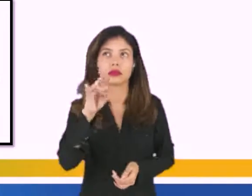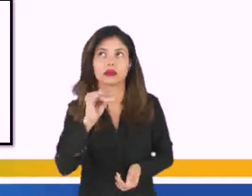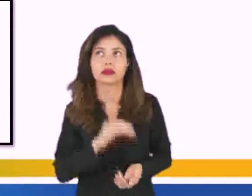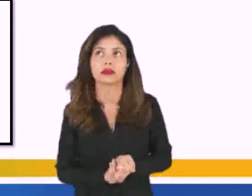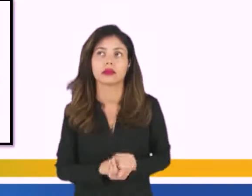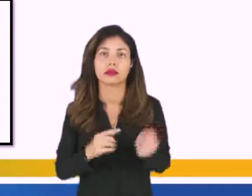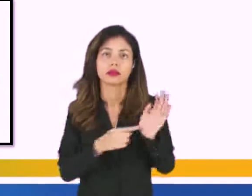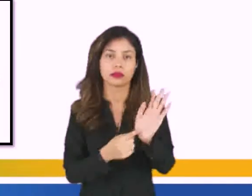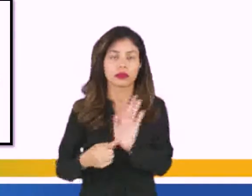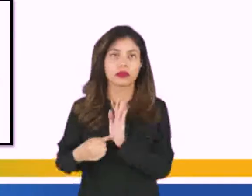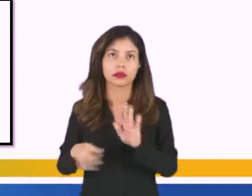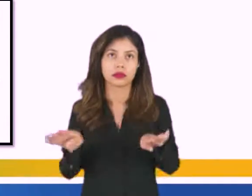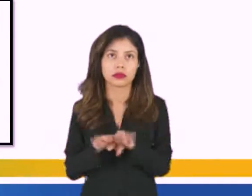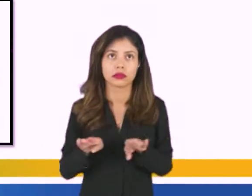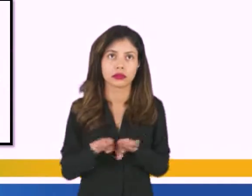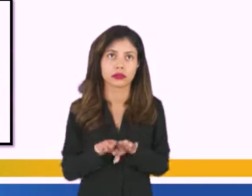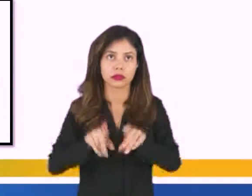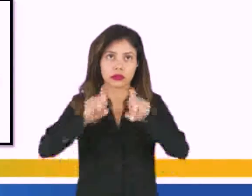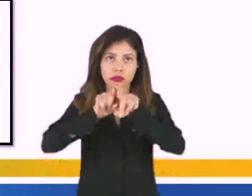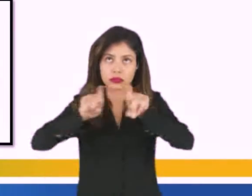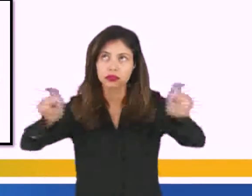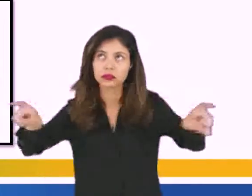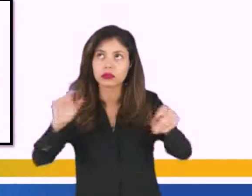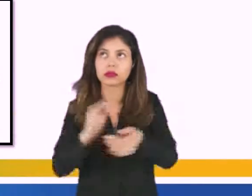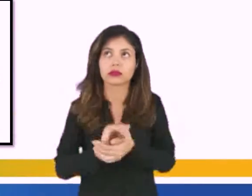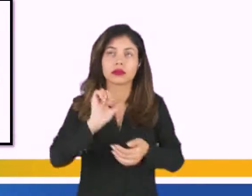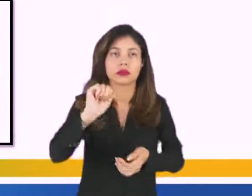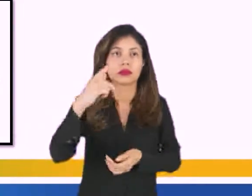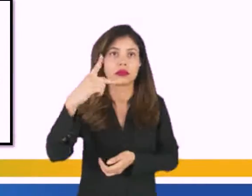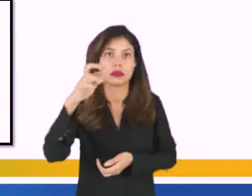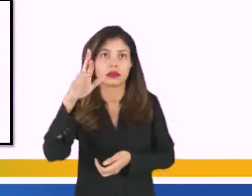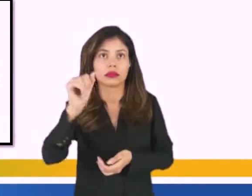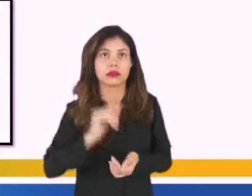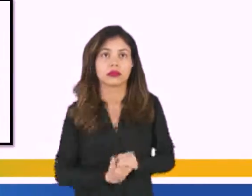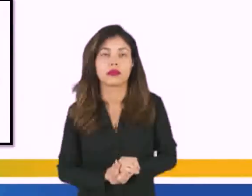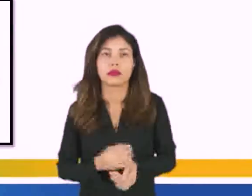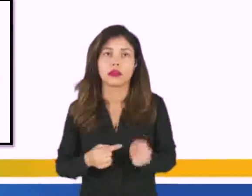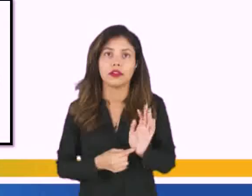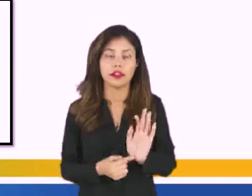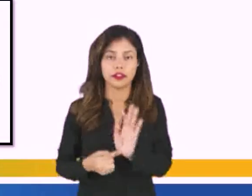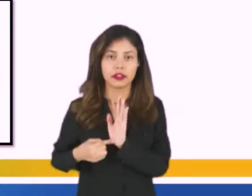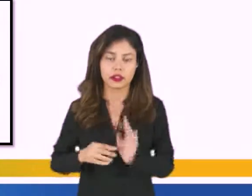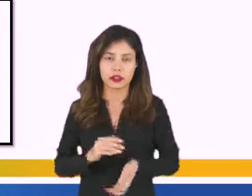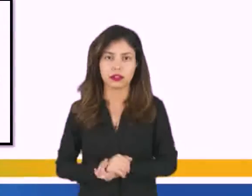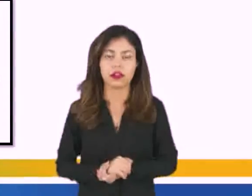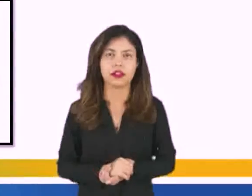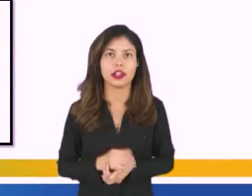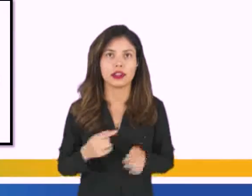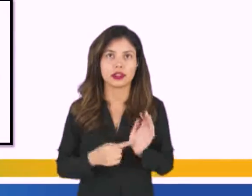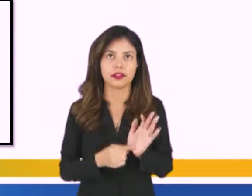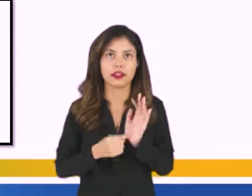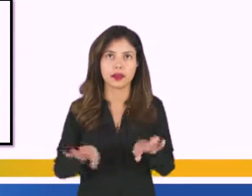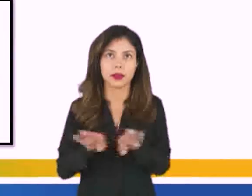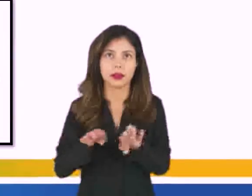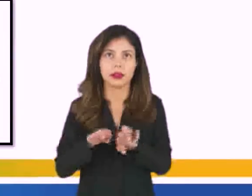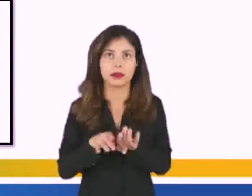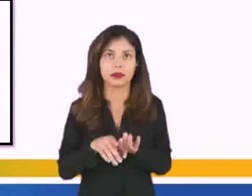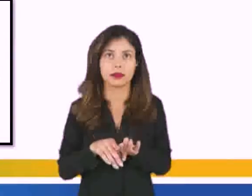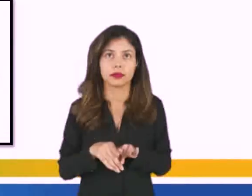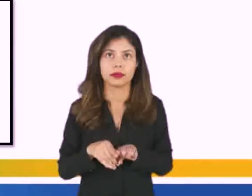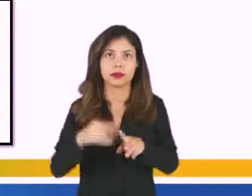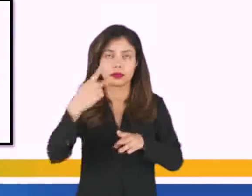Então, aqui nós temos uma cadeia onde ela é apolar, ela faz dipolo induzido. Nessa outra estrutura aqui,